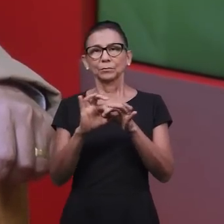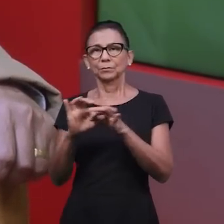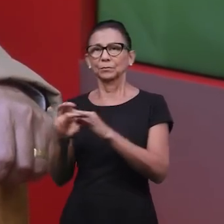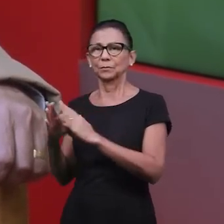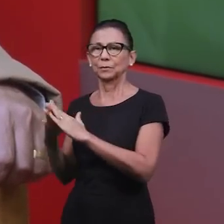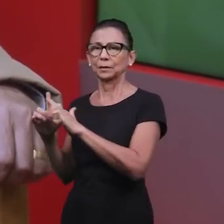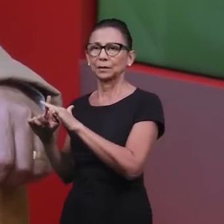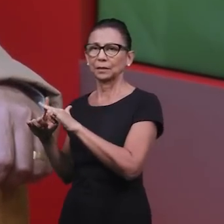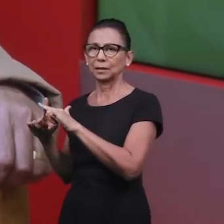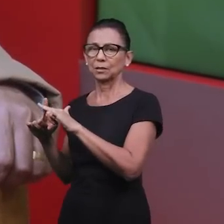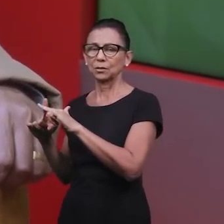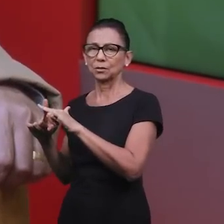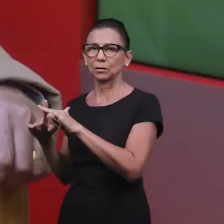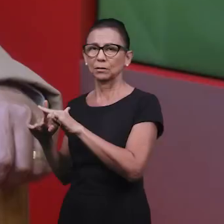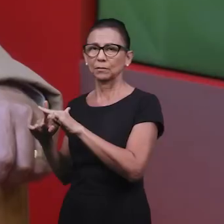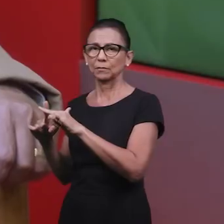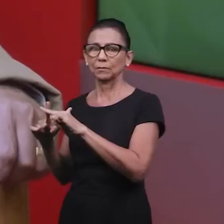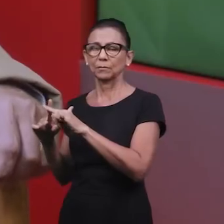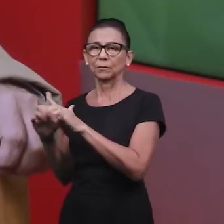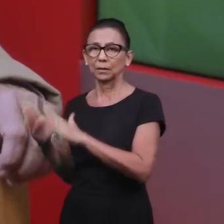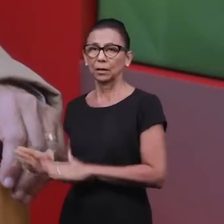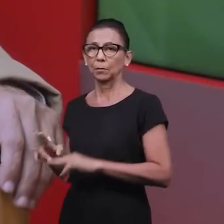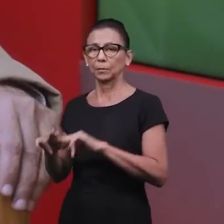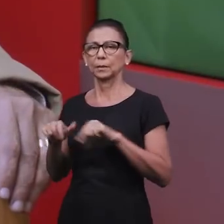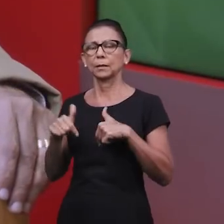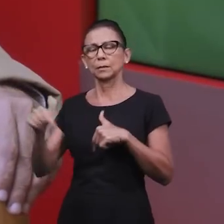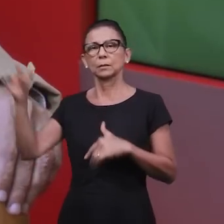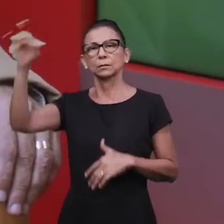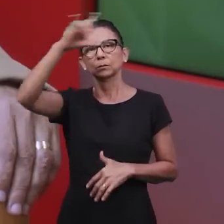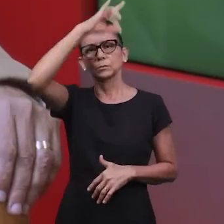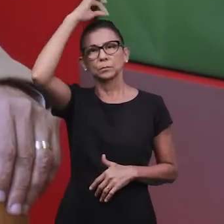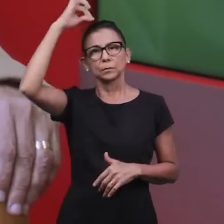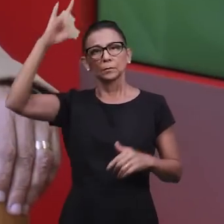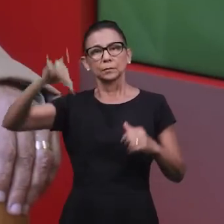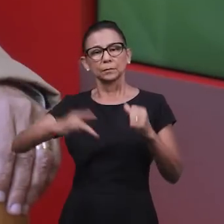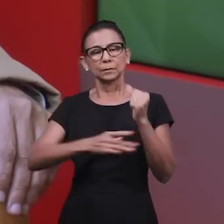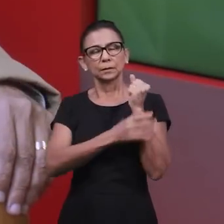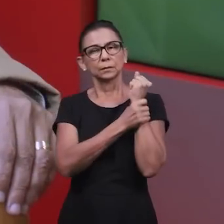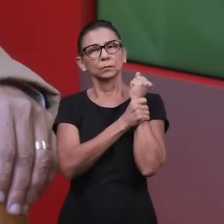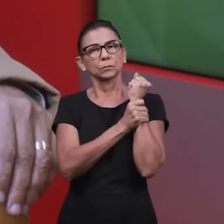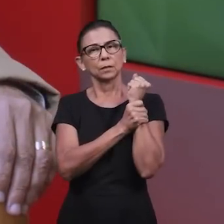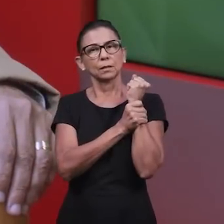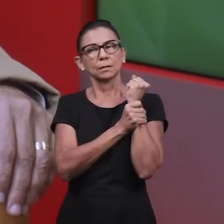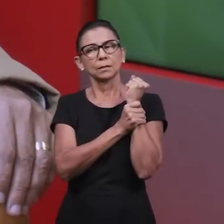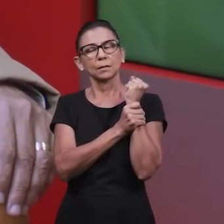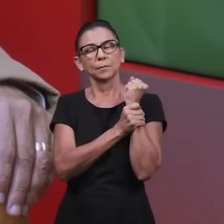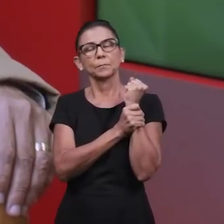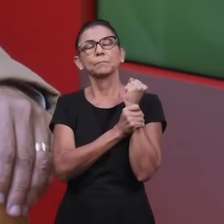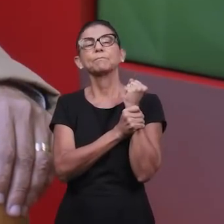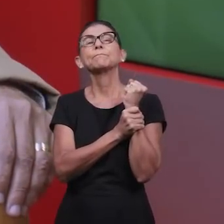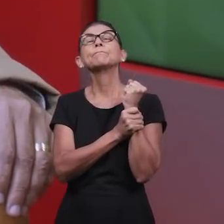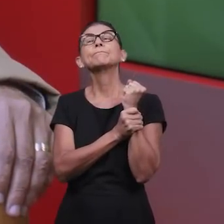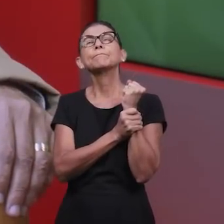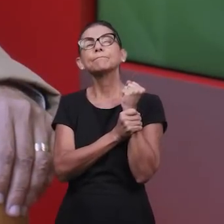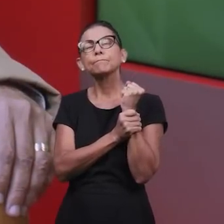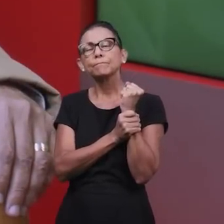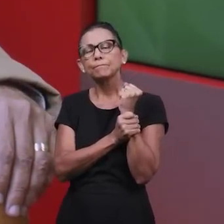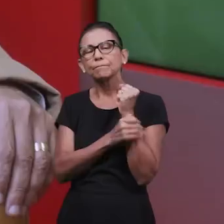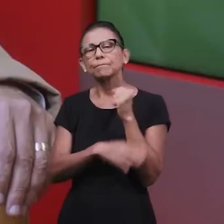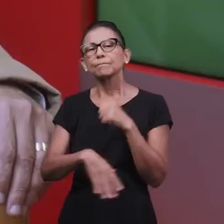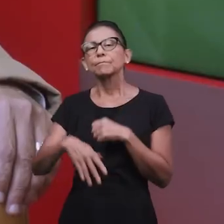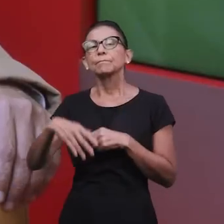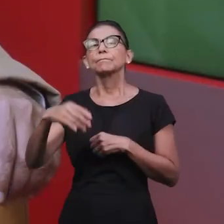Deus através do Espírito Santo é a segurança de que ela é mais do